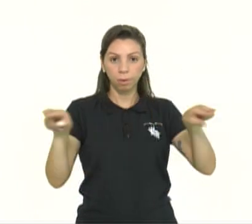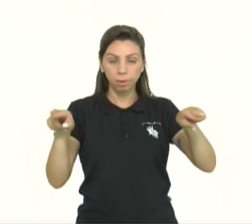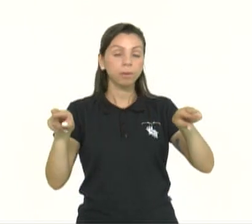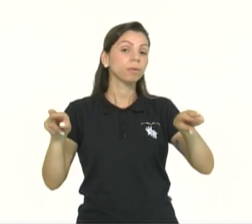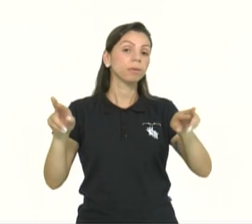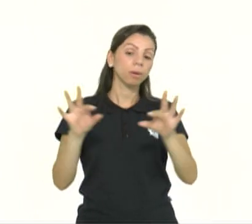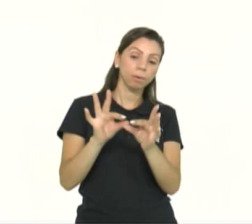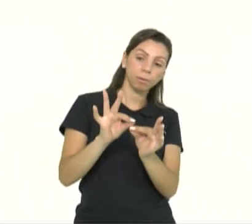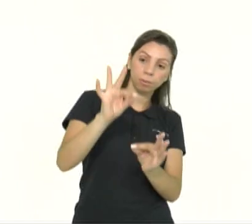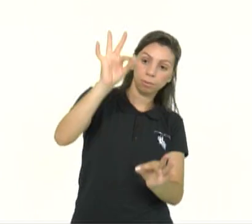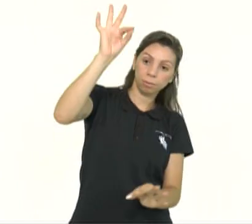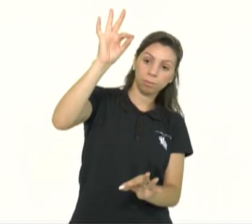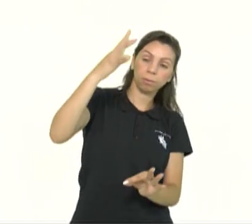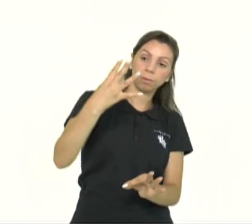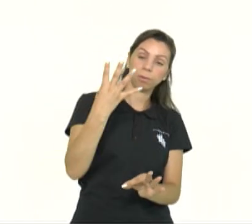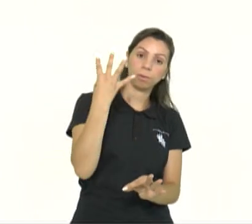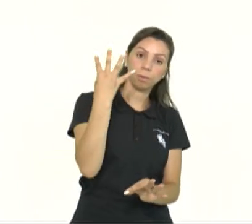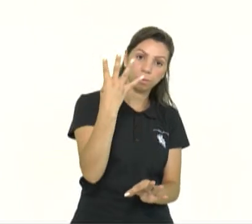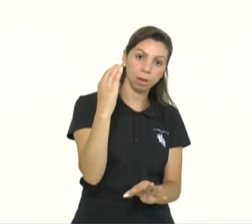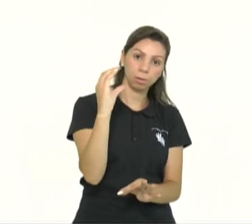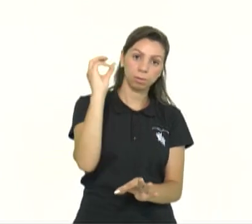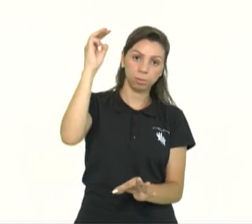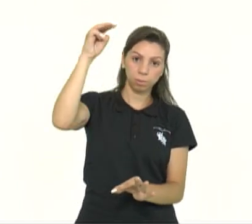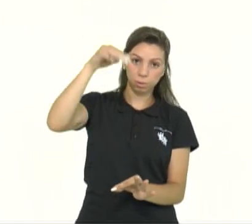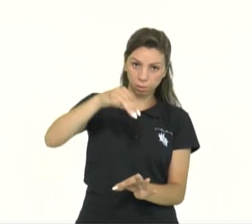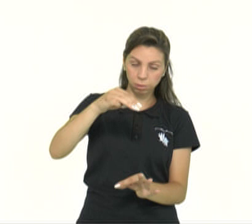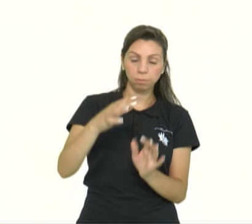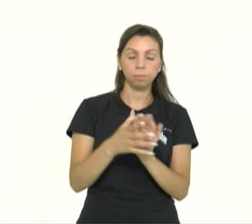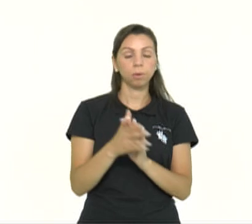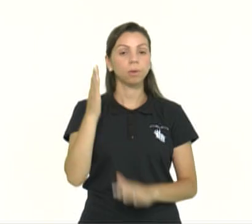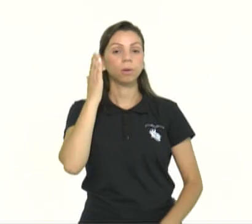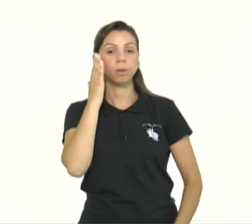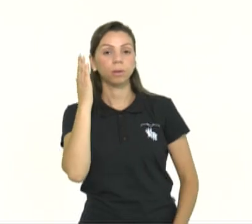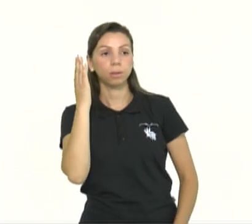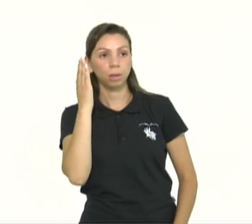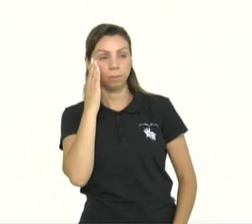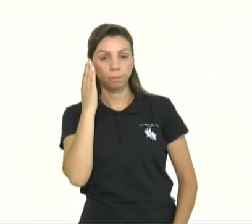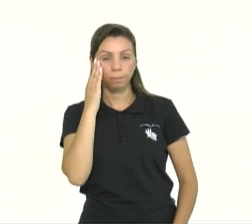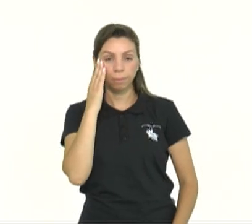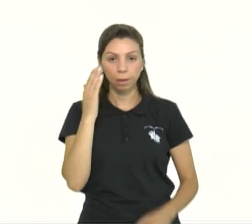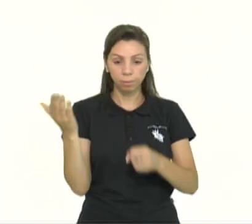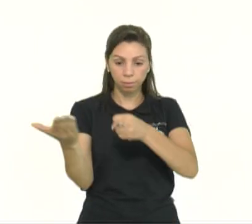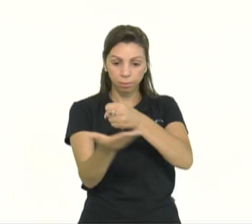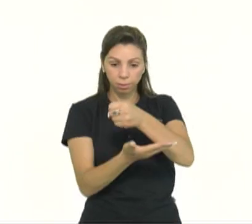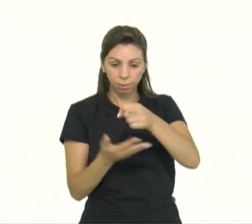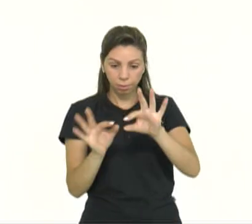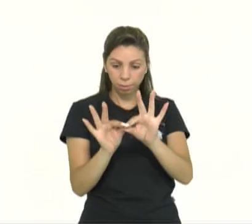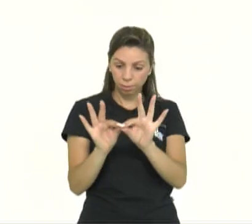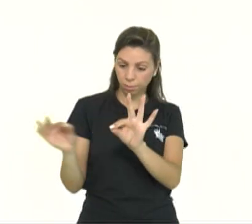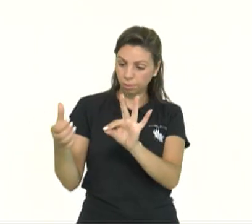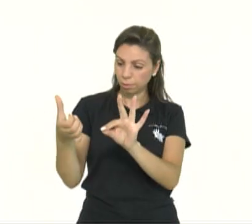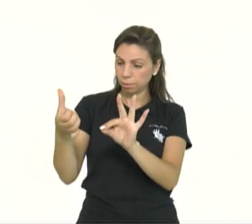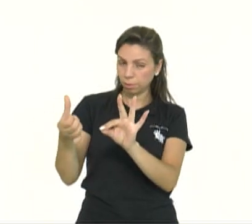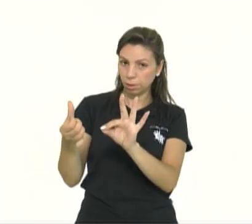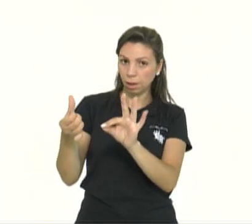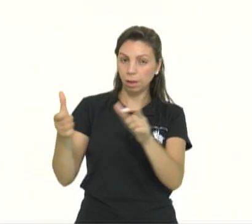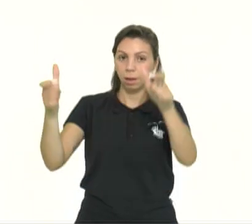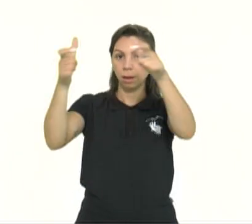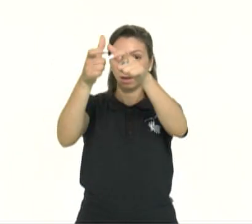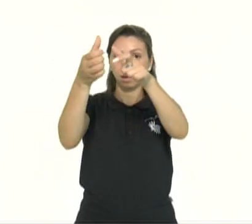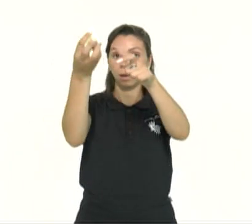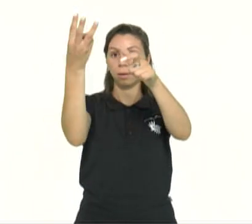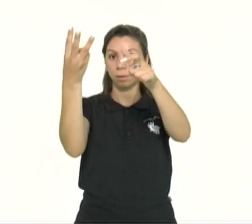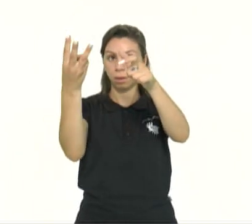possui a altura de 4 centímetros, sabendo que os raios da base são 6 centímetros e 3